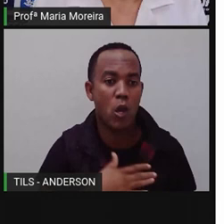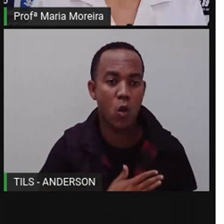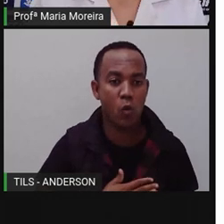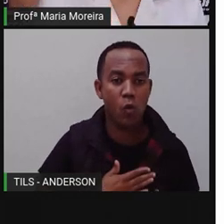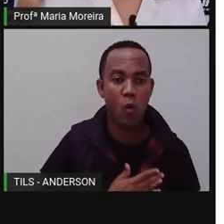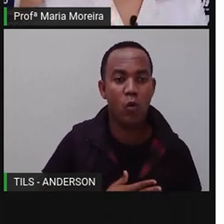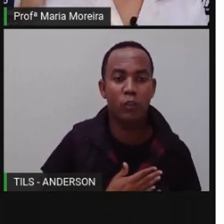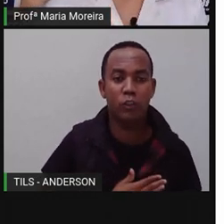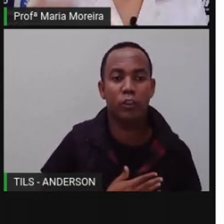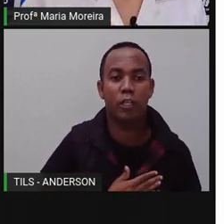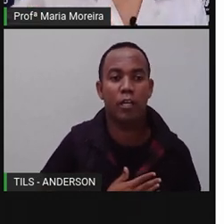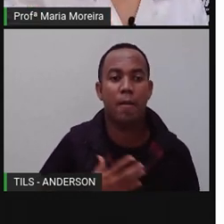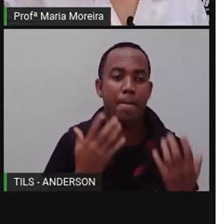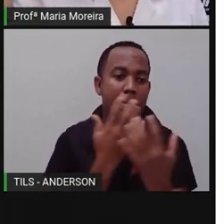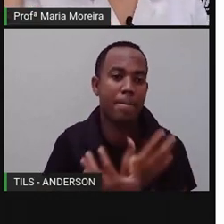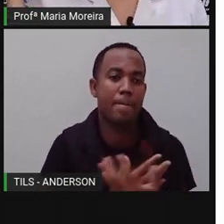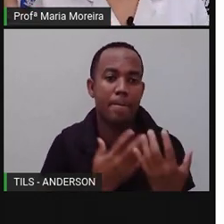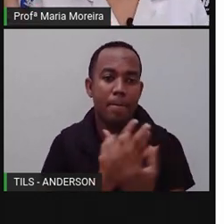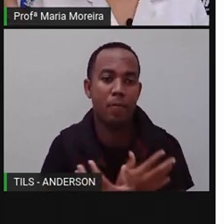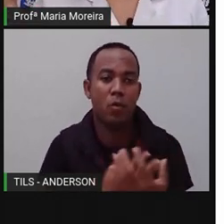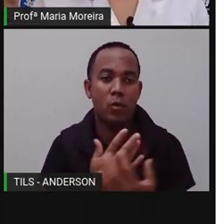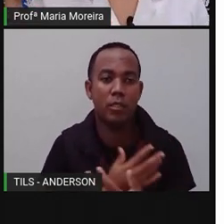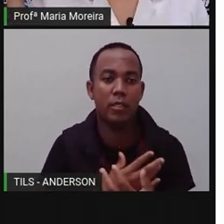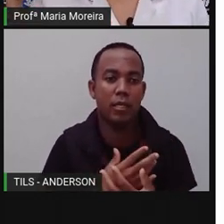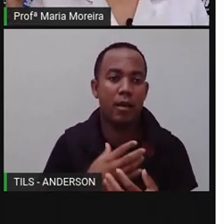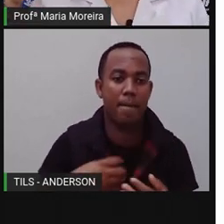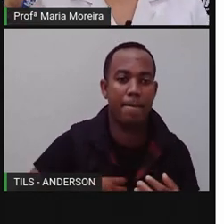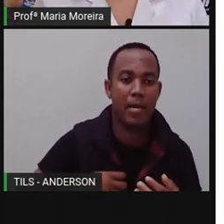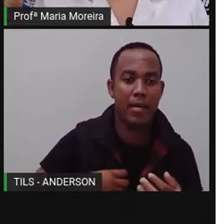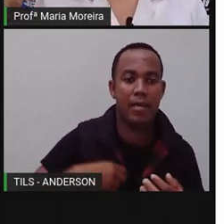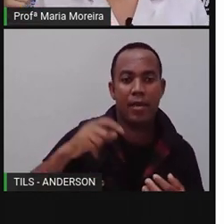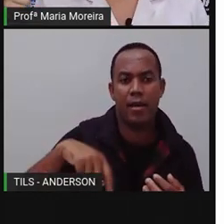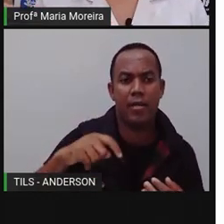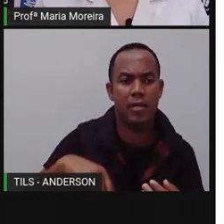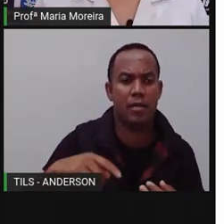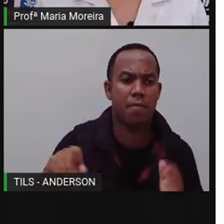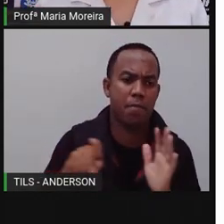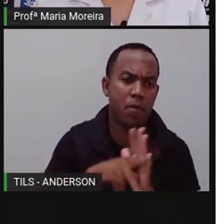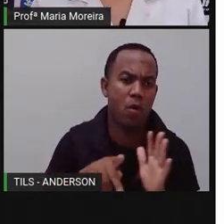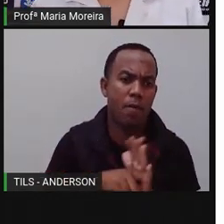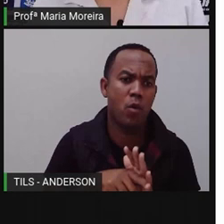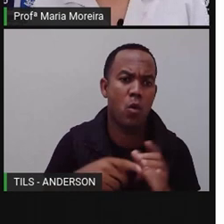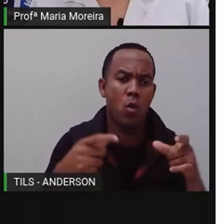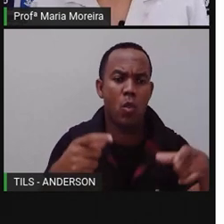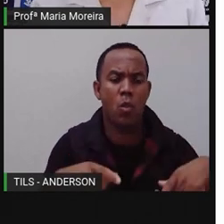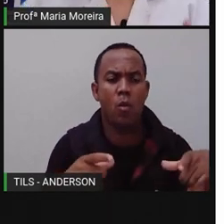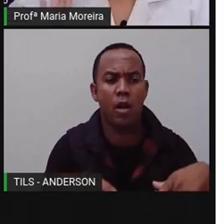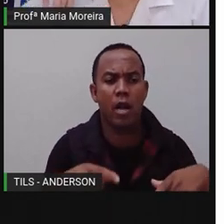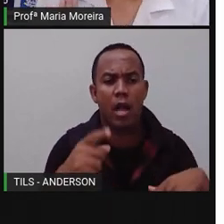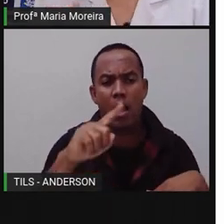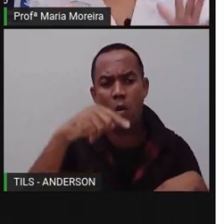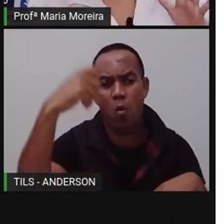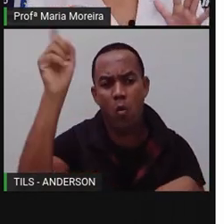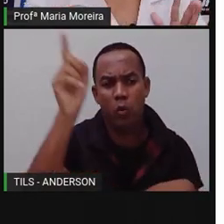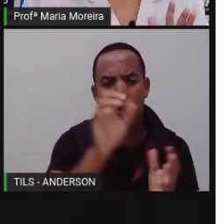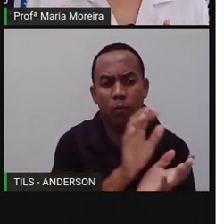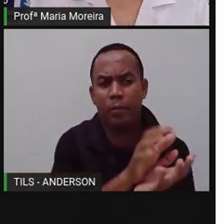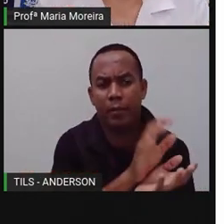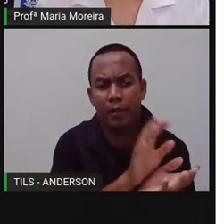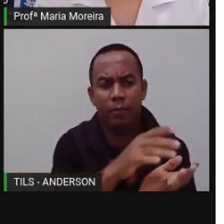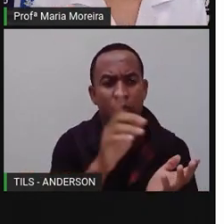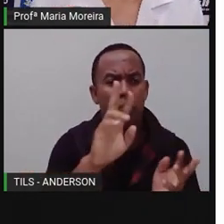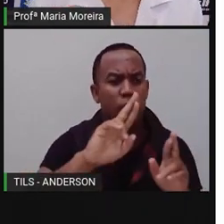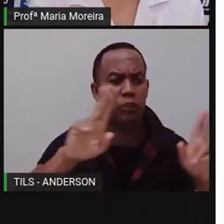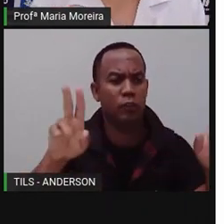isso? Já o pessoal lá do Maranhão é mais para pegada pro reggae,